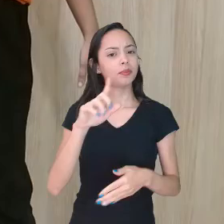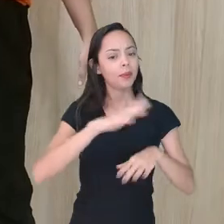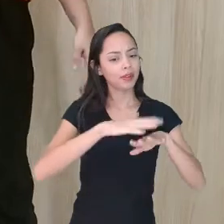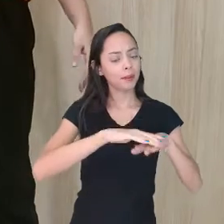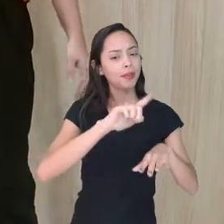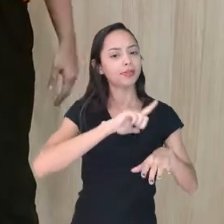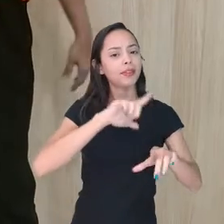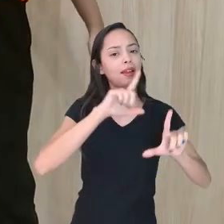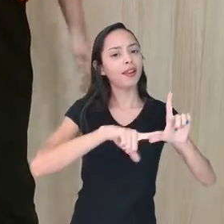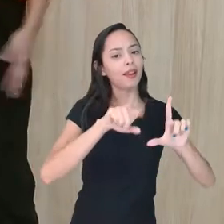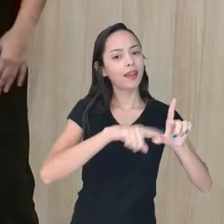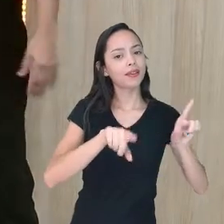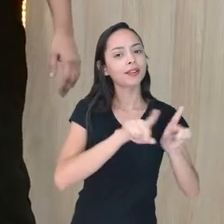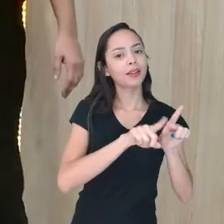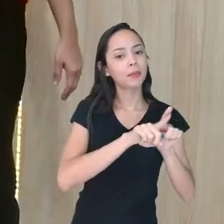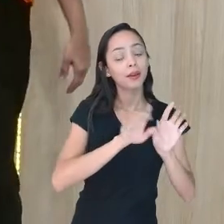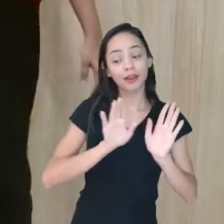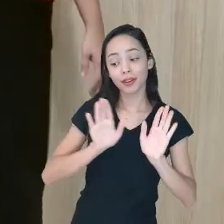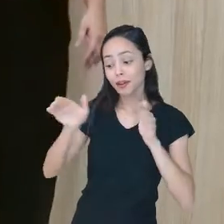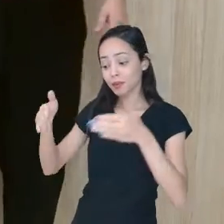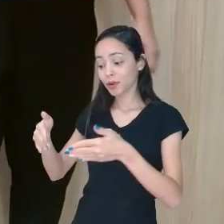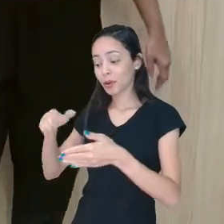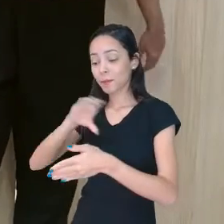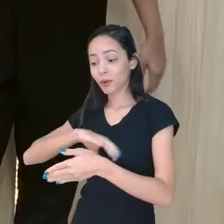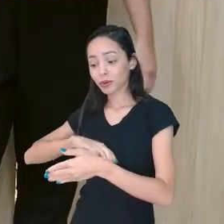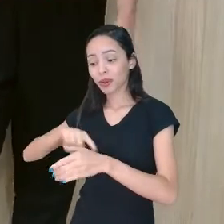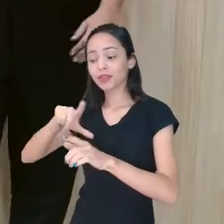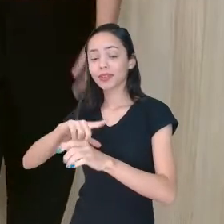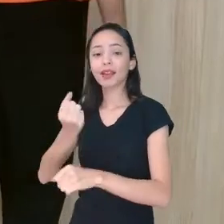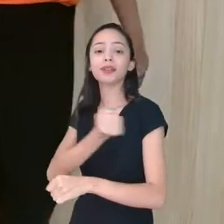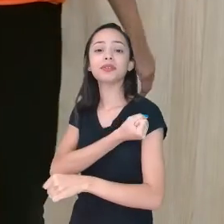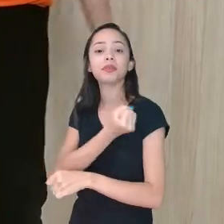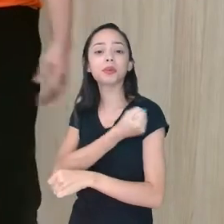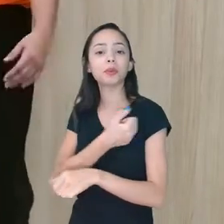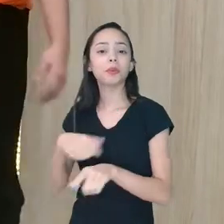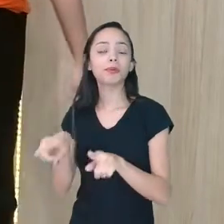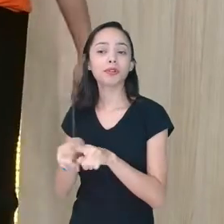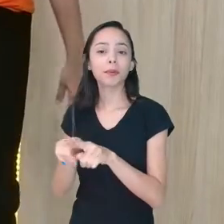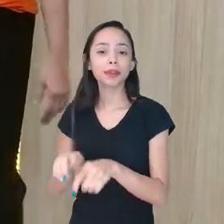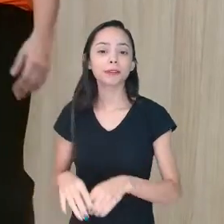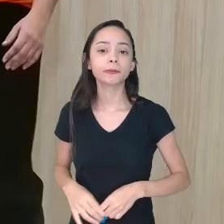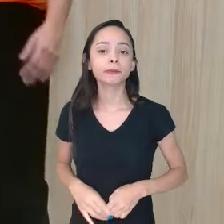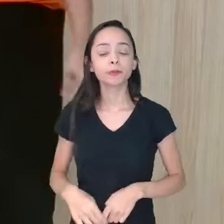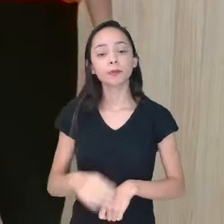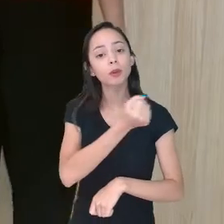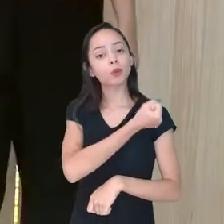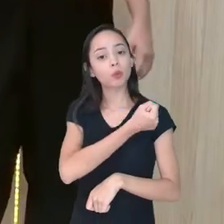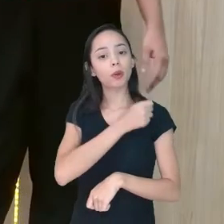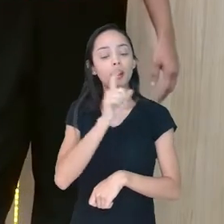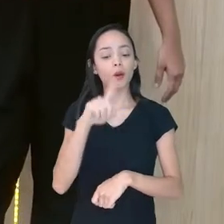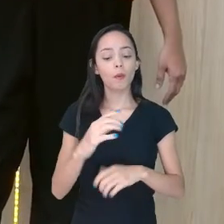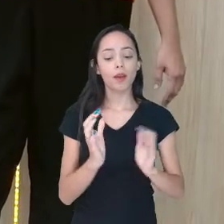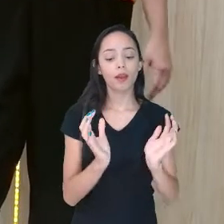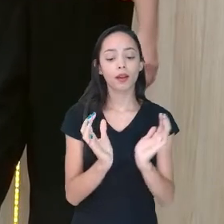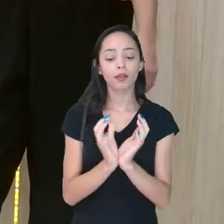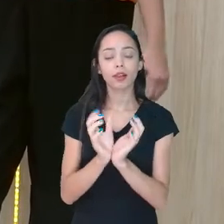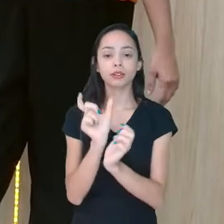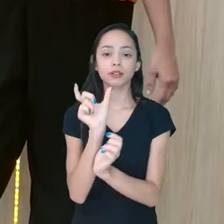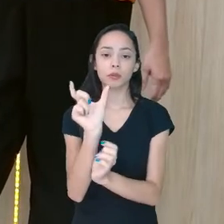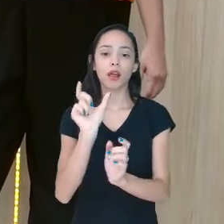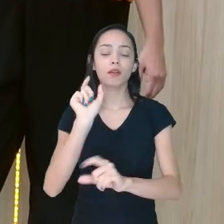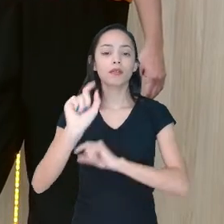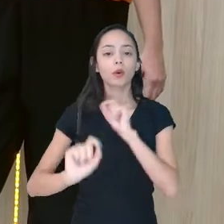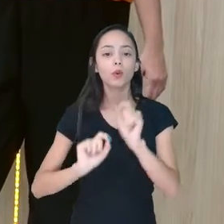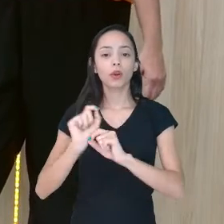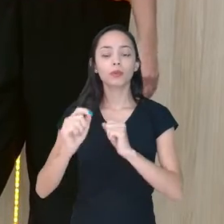matemática, há número em português, gente, juro. Ó, o numeral é a classe de palavra, também chamada de